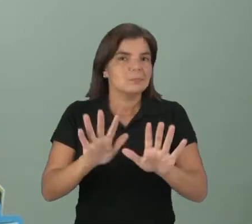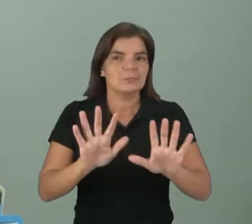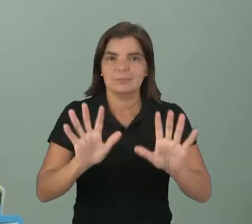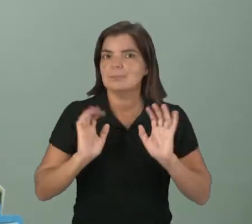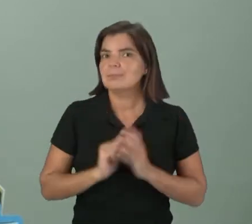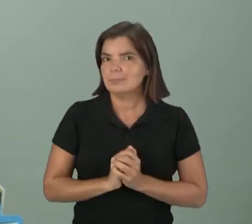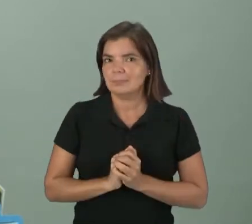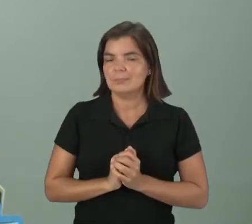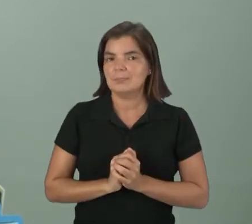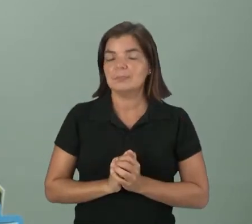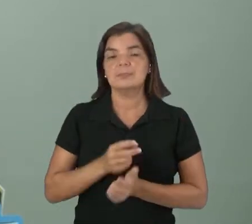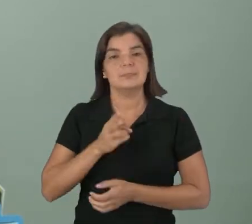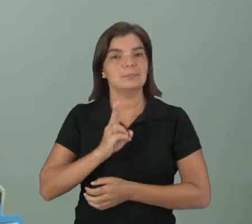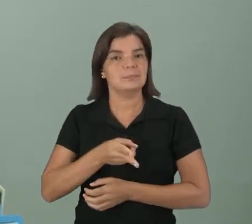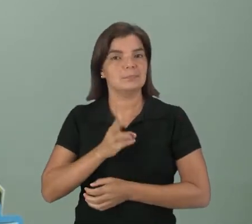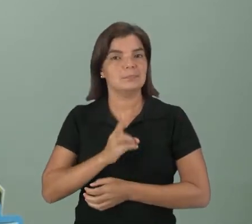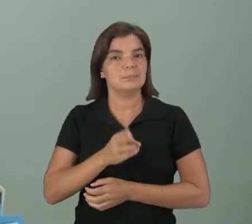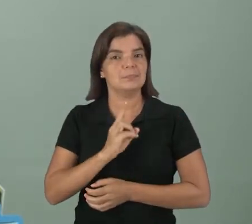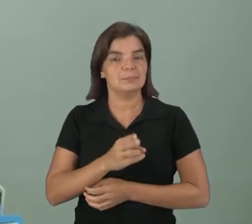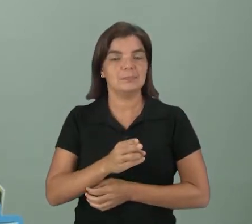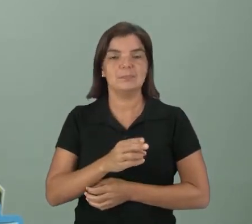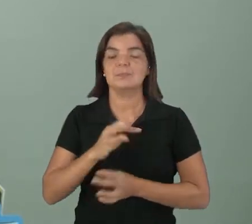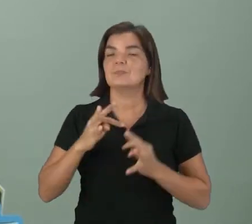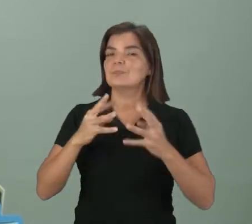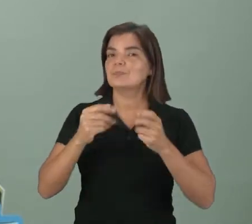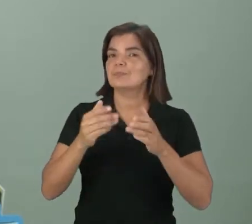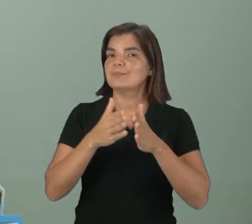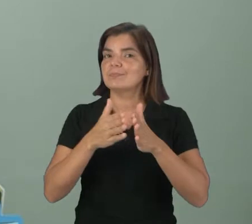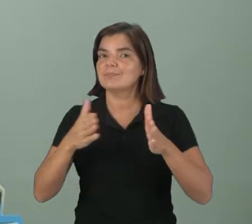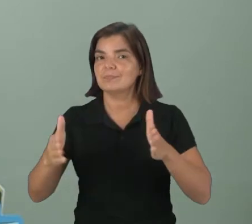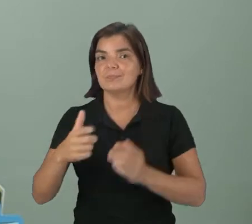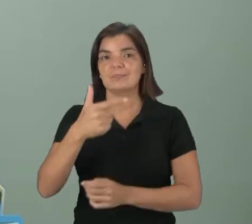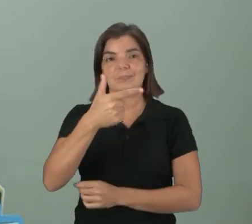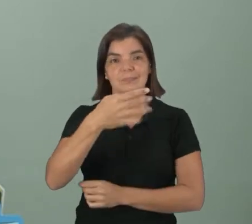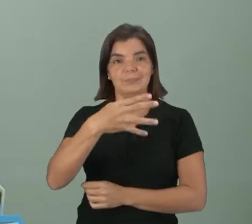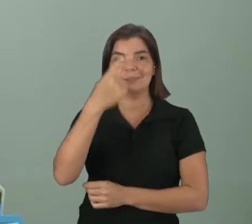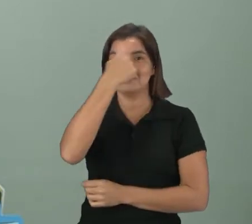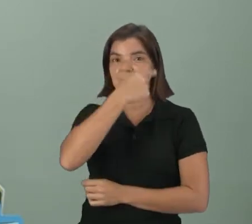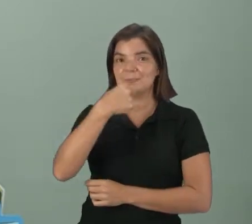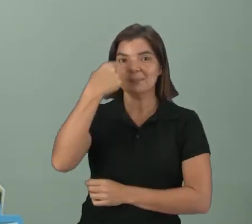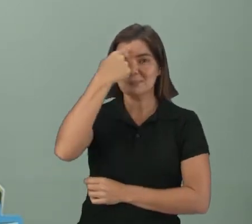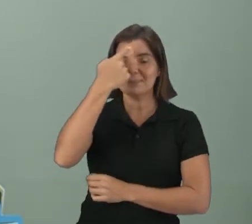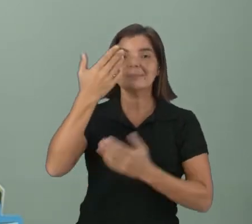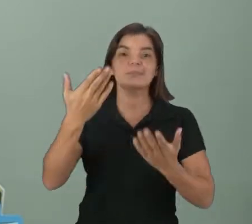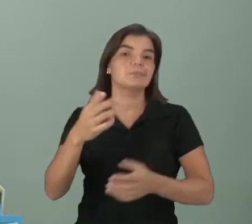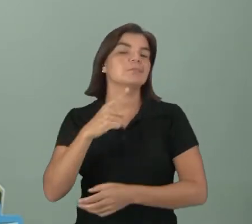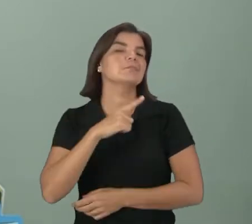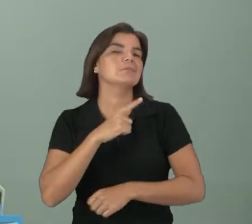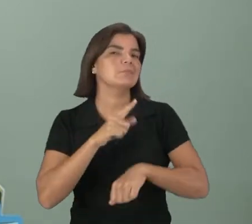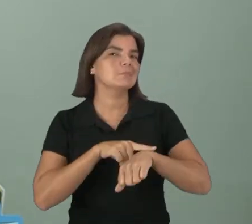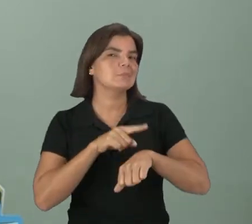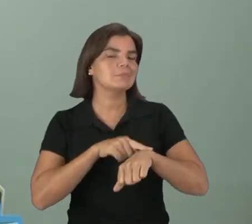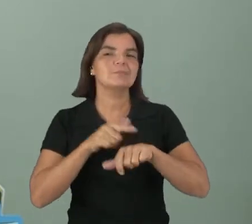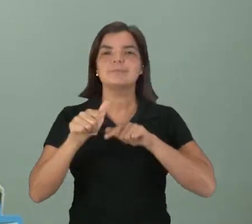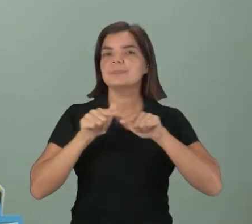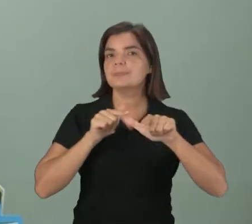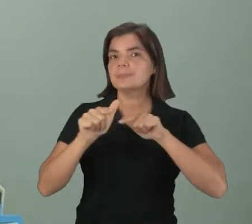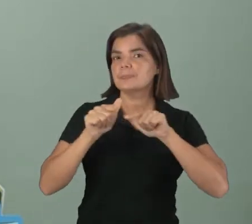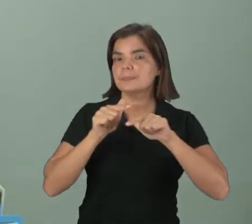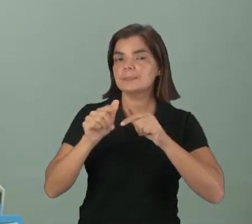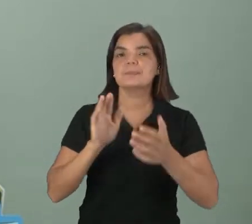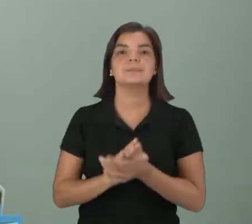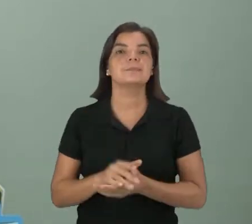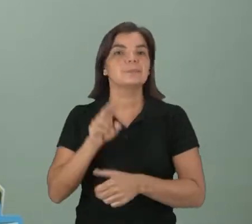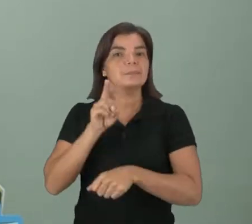né ela vai permanecer a rotina diária durante o período de 24 horas é uma pessoa tem o tempo para trabalhar